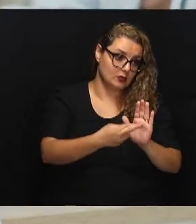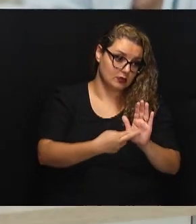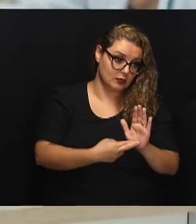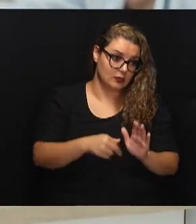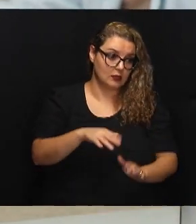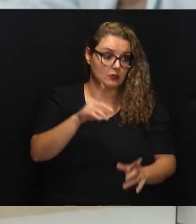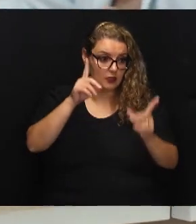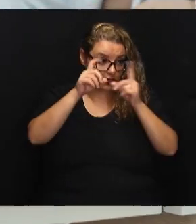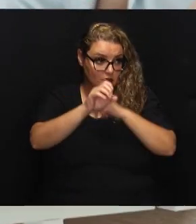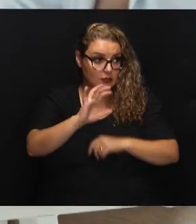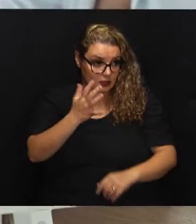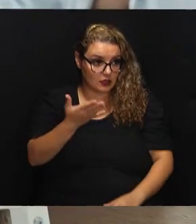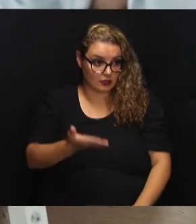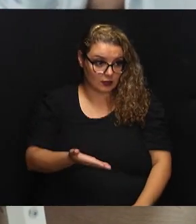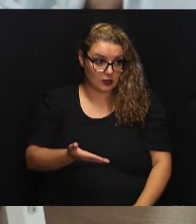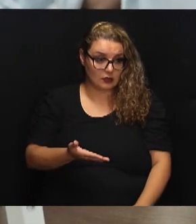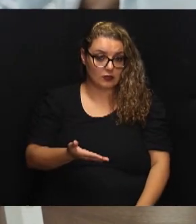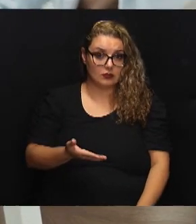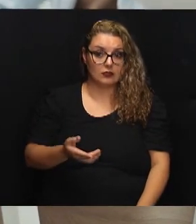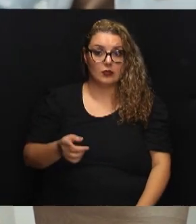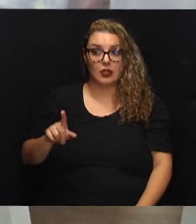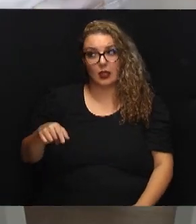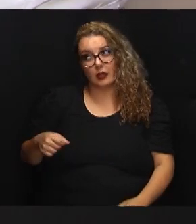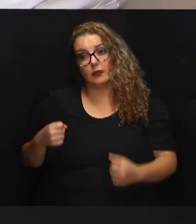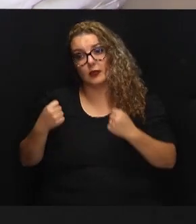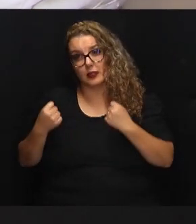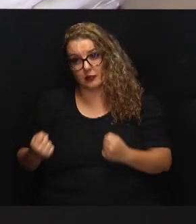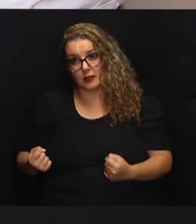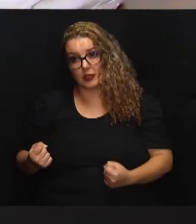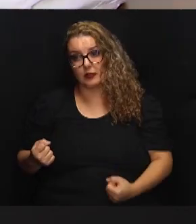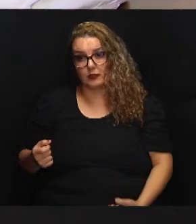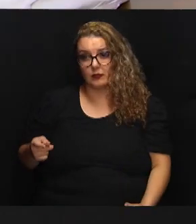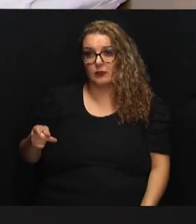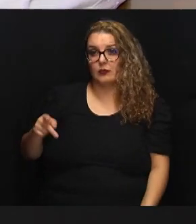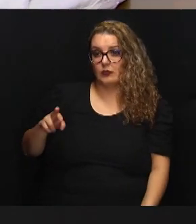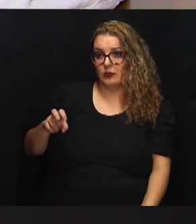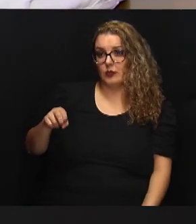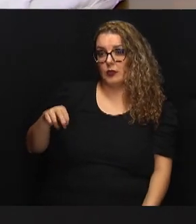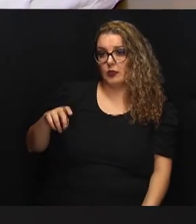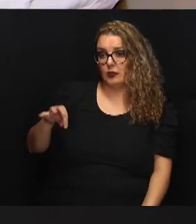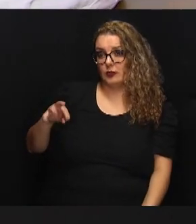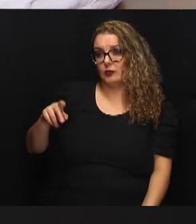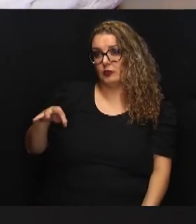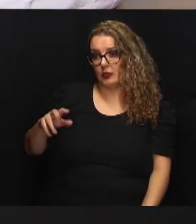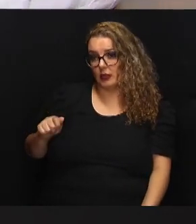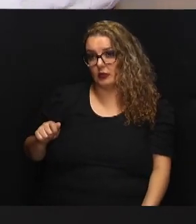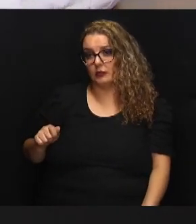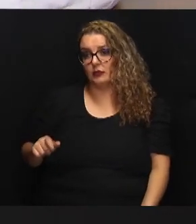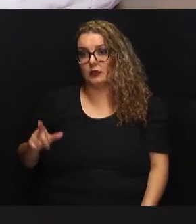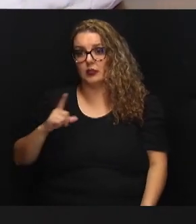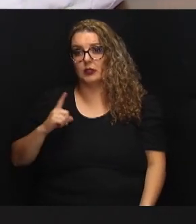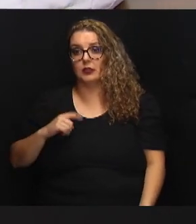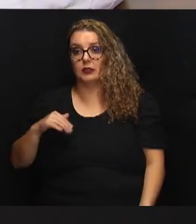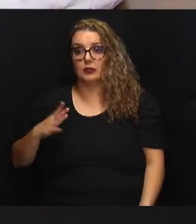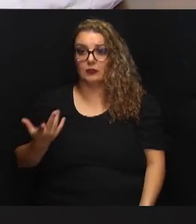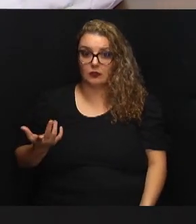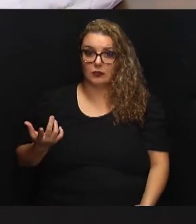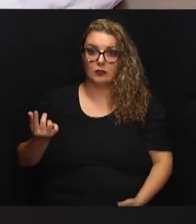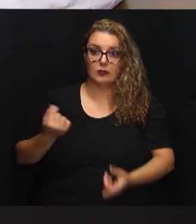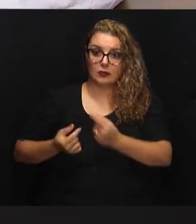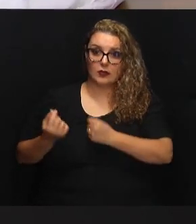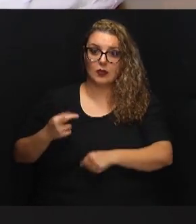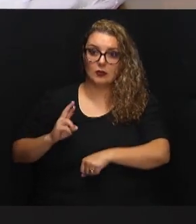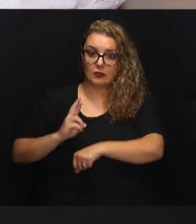difícil disso acontecer? Na verdade, mais pesado para o mutuário, né? Mais pesado no sentido que o mutuário tem que ter mais recursos para